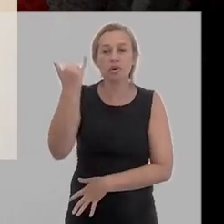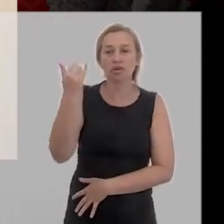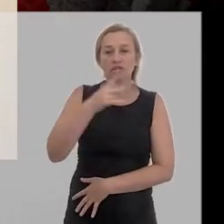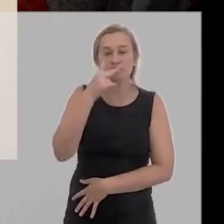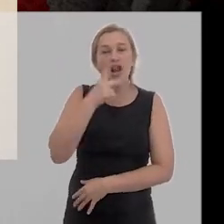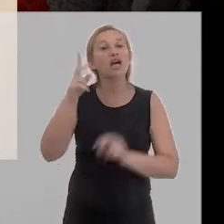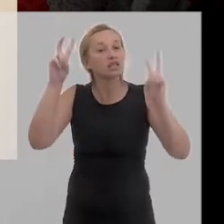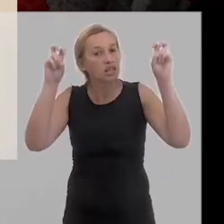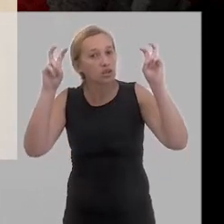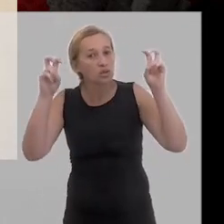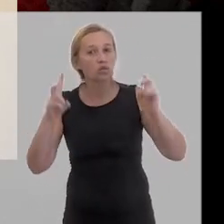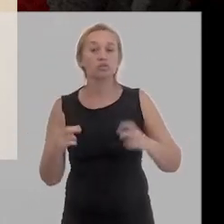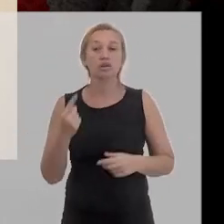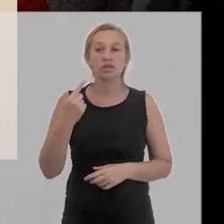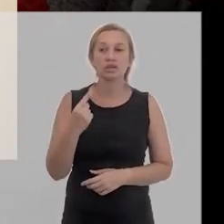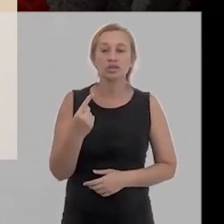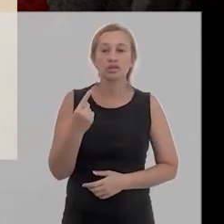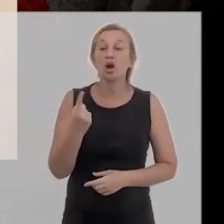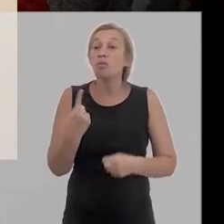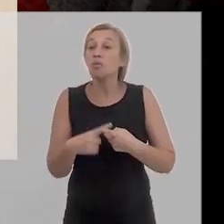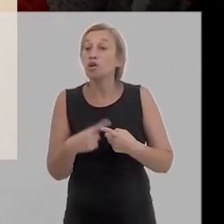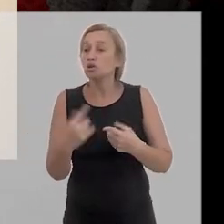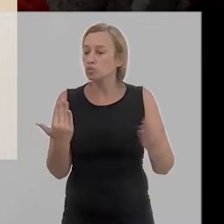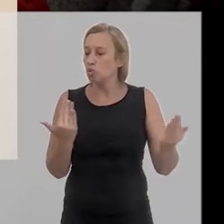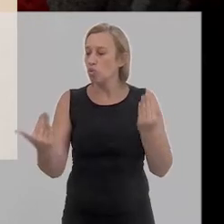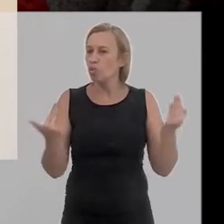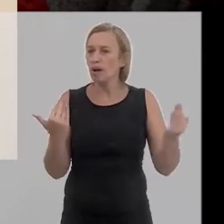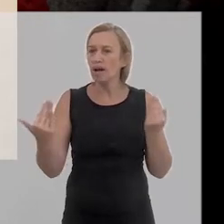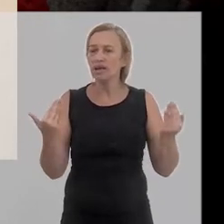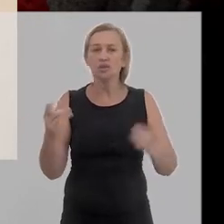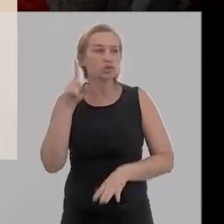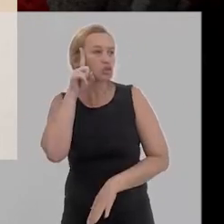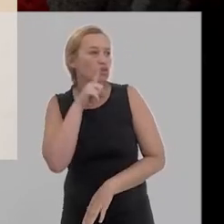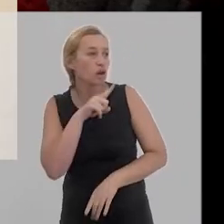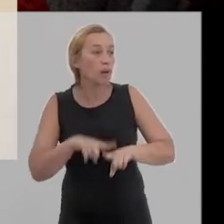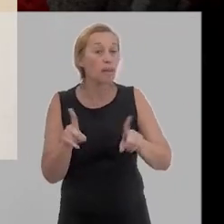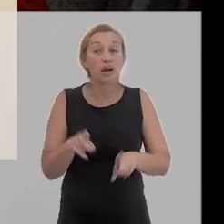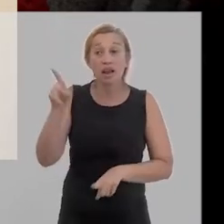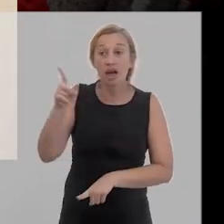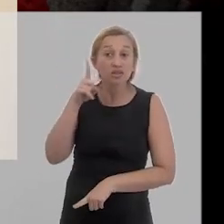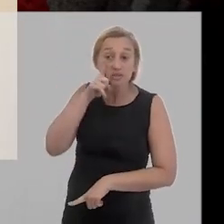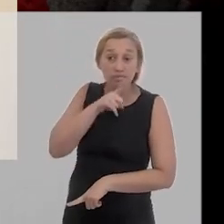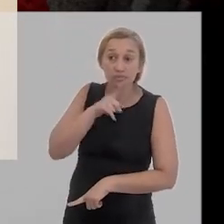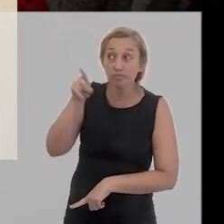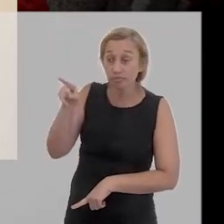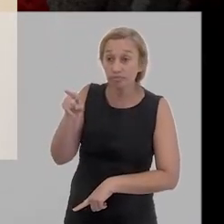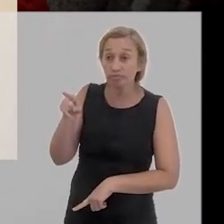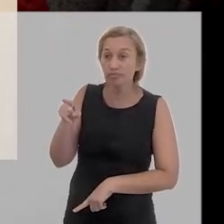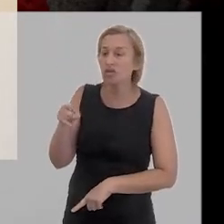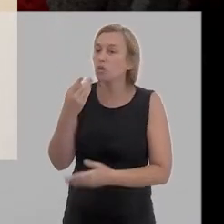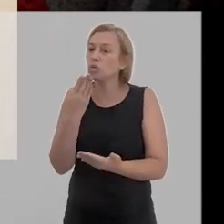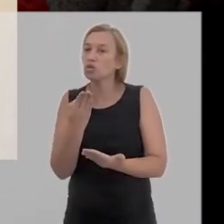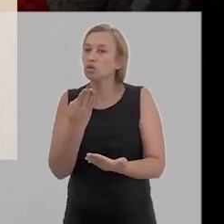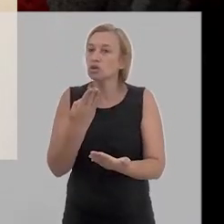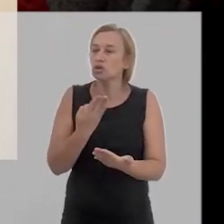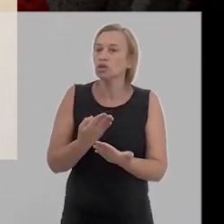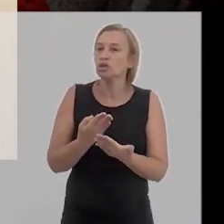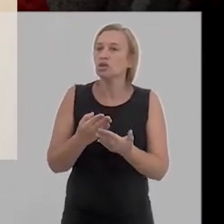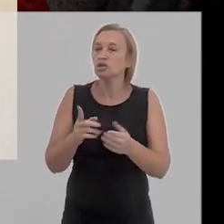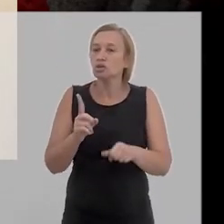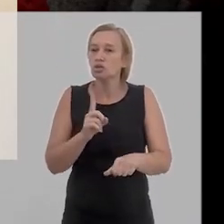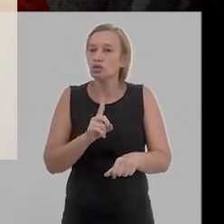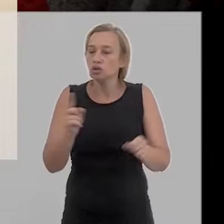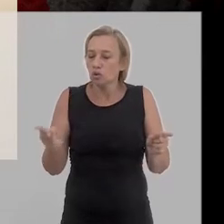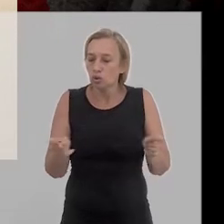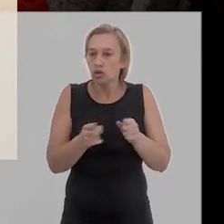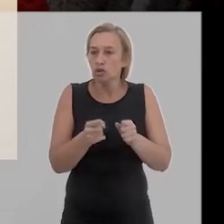acho que é importante tocar nesse assunto para a gente, porque nós estamos comparando muito com os Estados Unidos, mas os Estados Unidos eles estão fazendo um